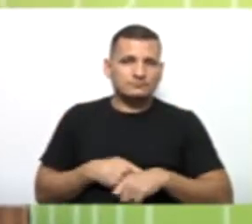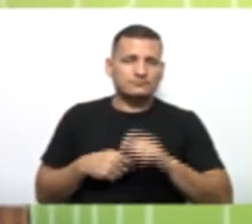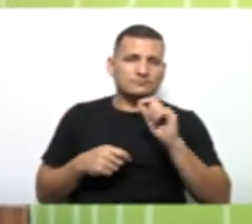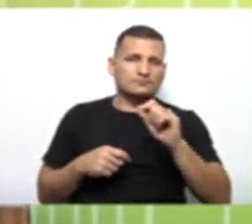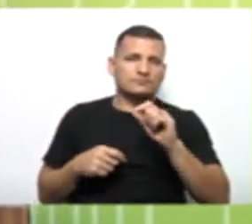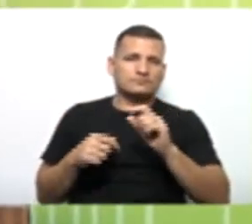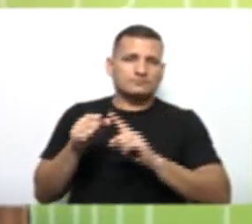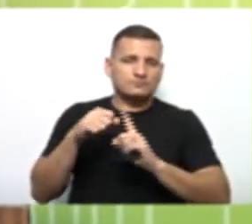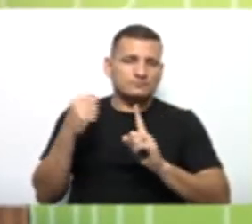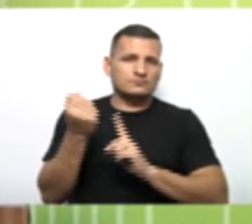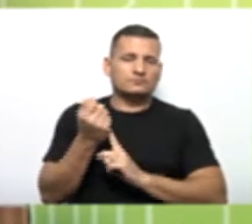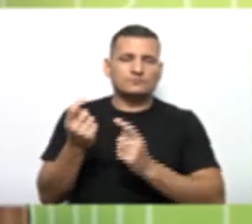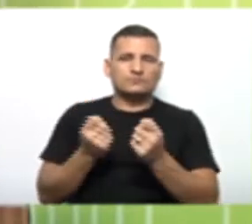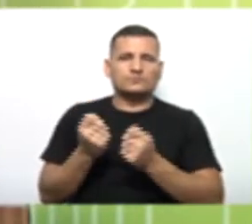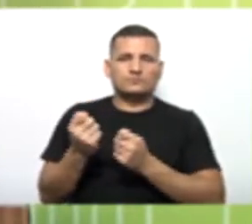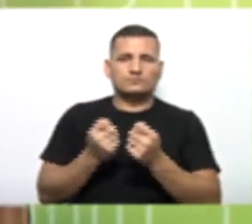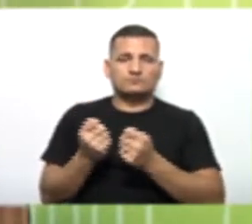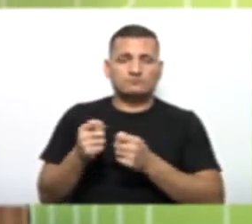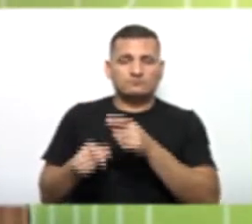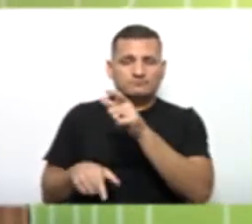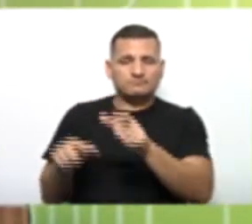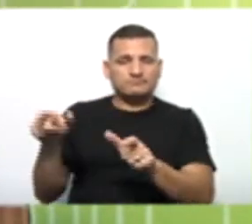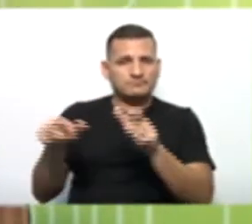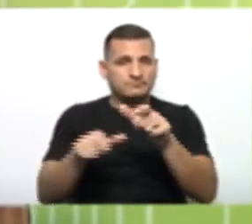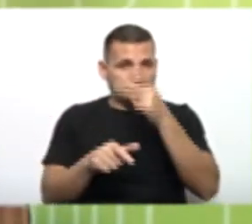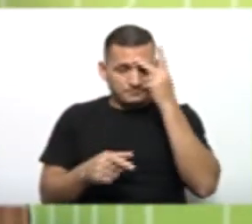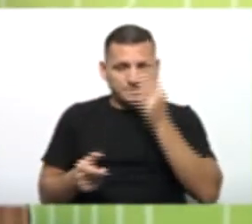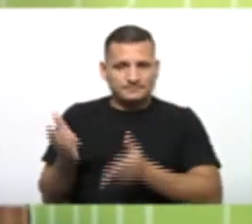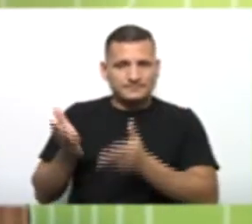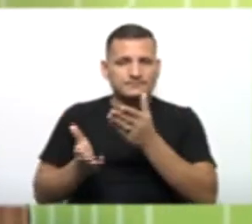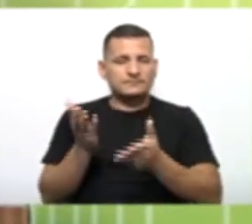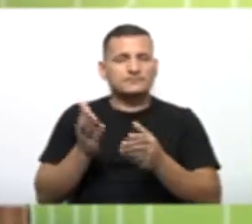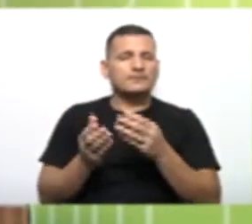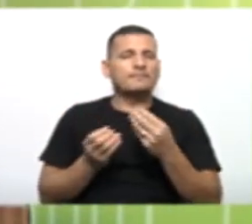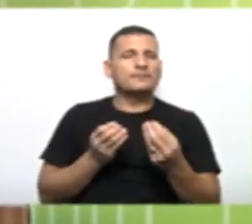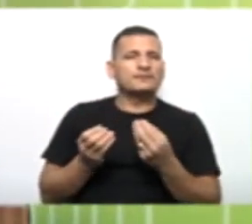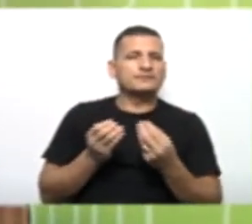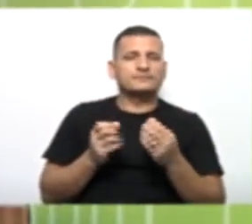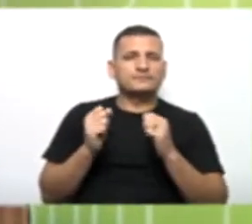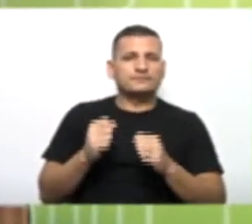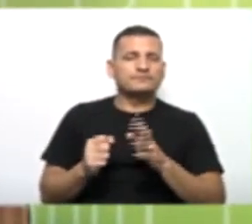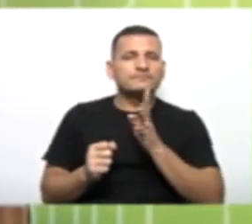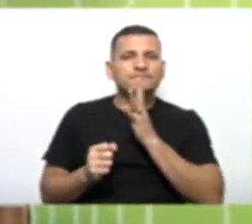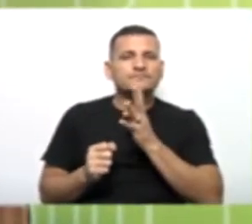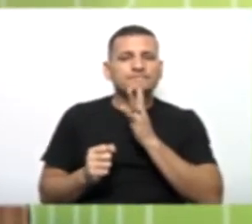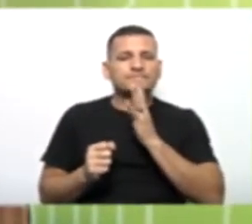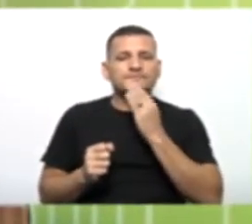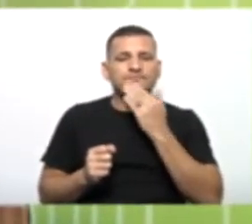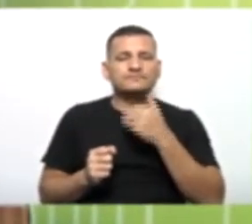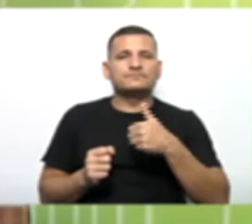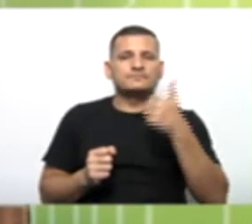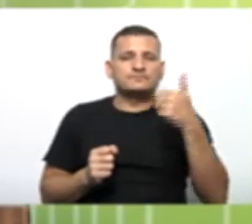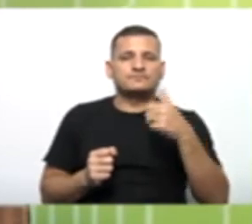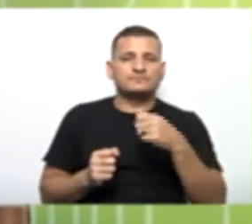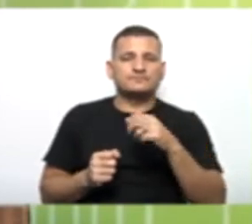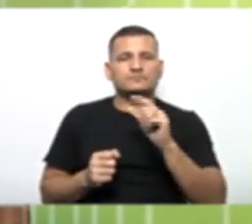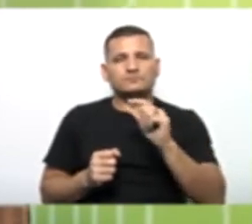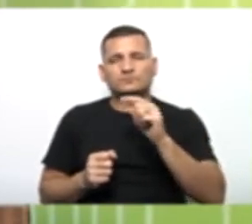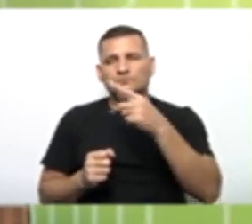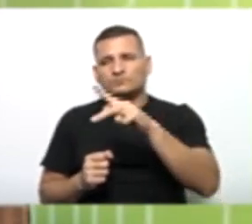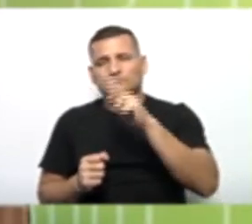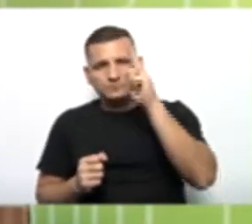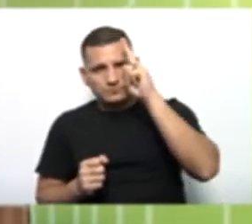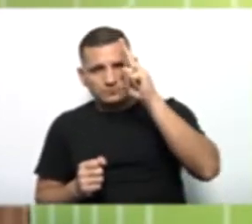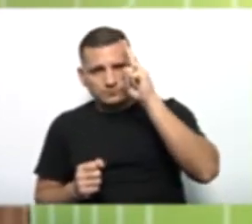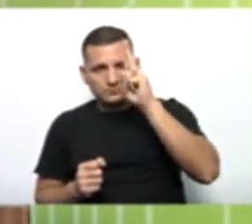econômica da realidade daquela pessoa que ele está atendendo para que para que ele possa conhecer melhor um é um pouco da biografia